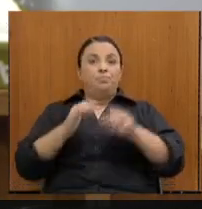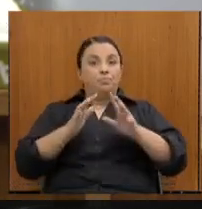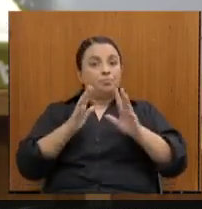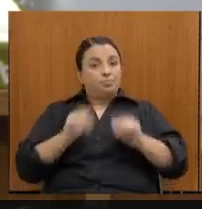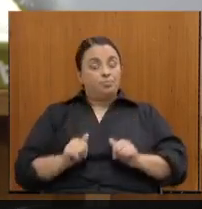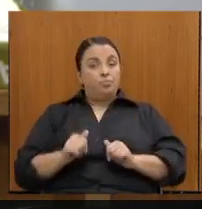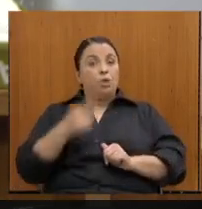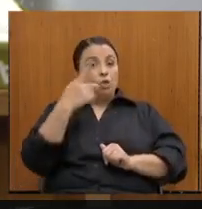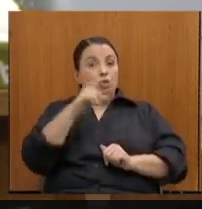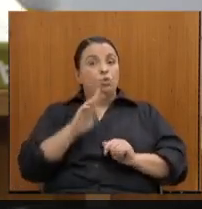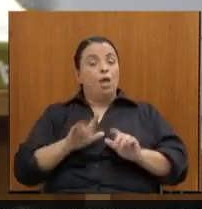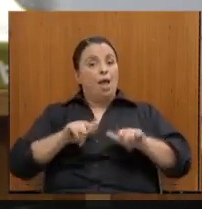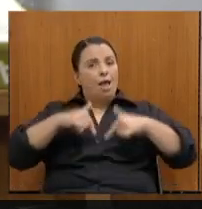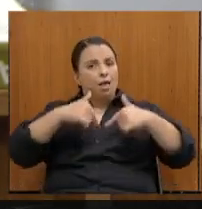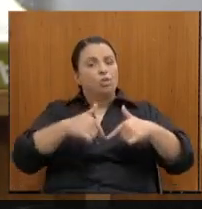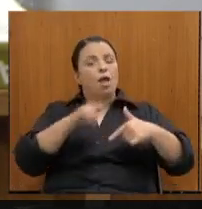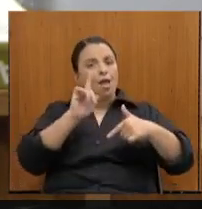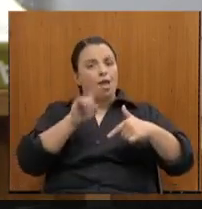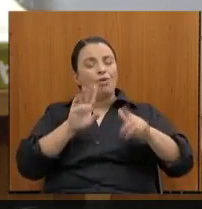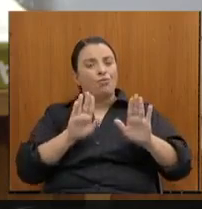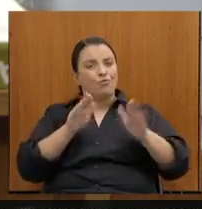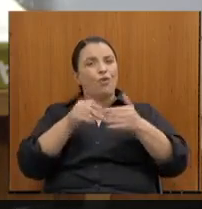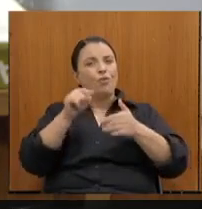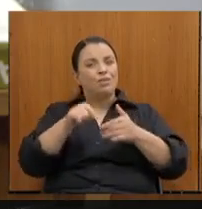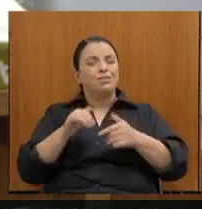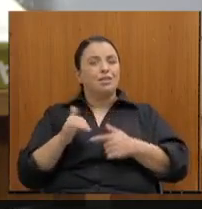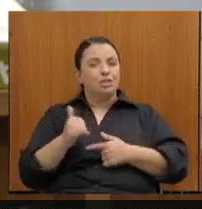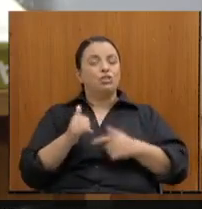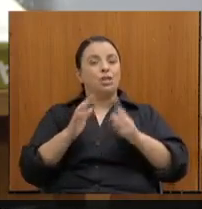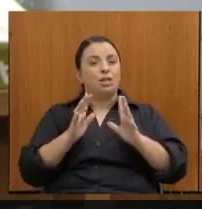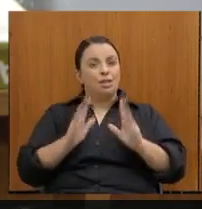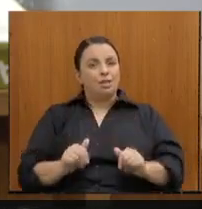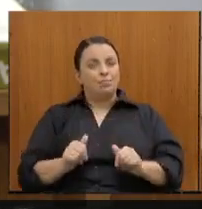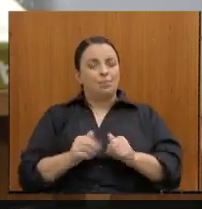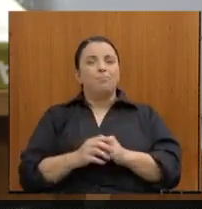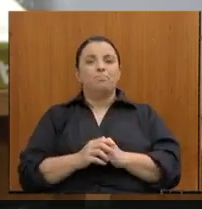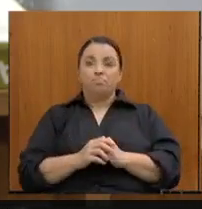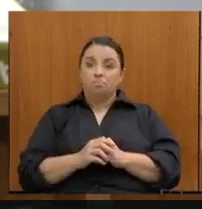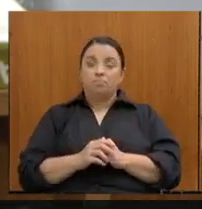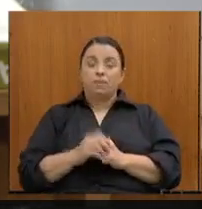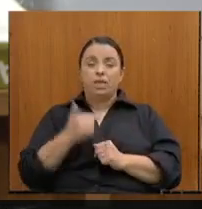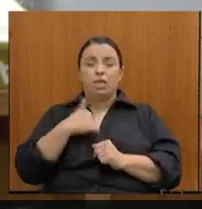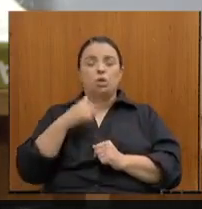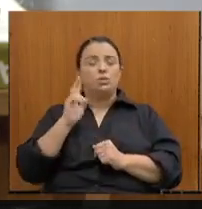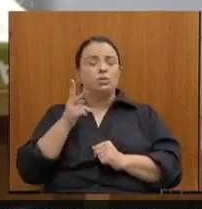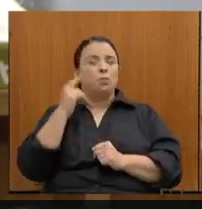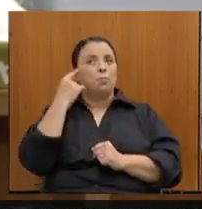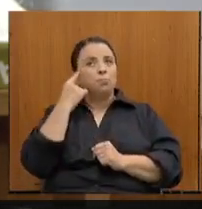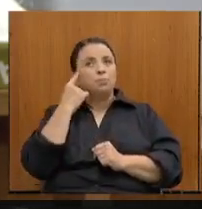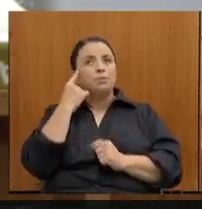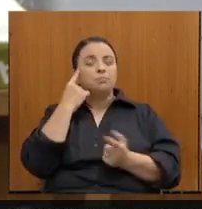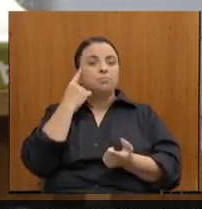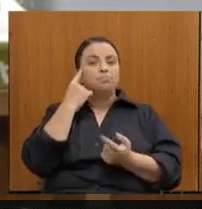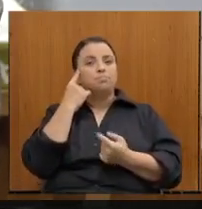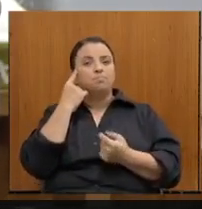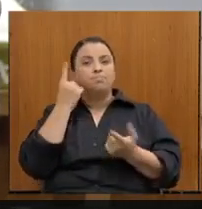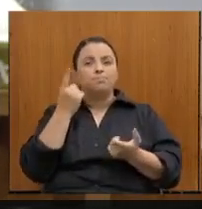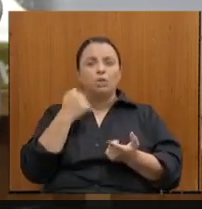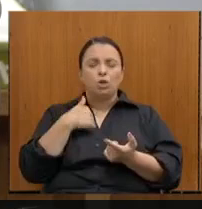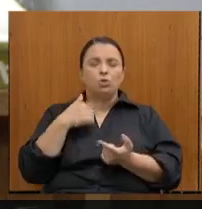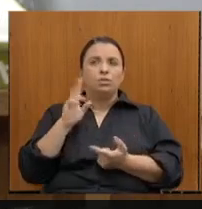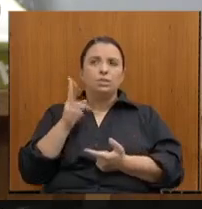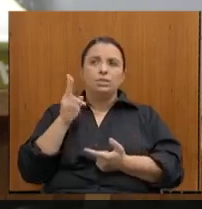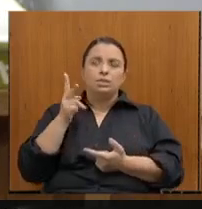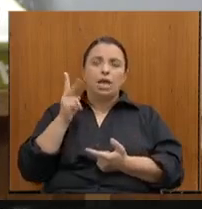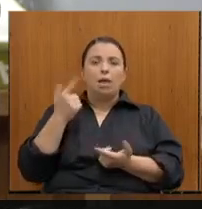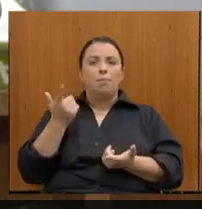acrescido neste rumo né bom e no centro do pensamento e não só eu